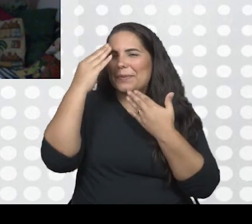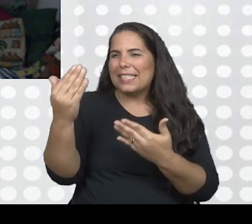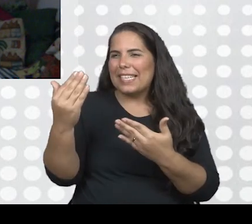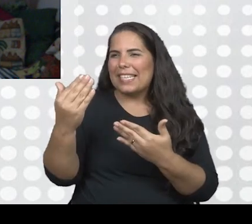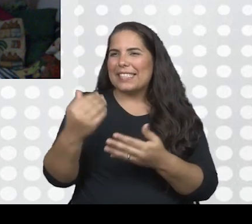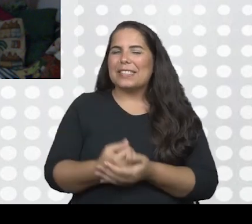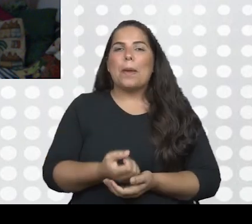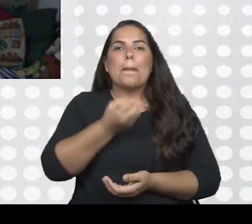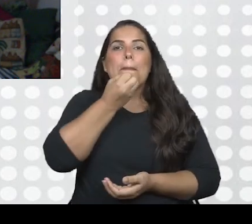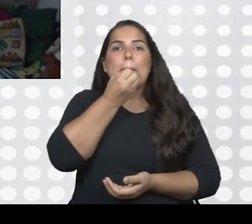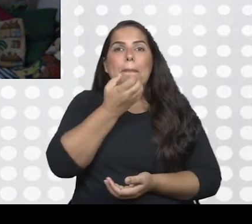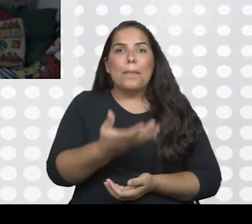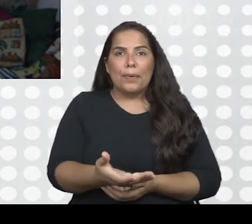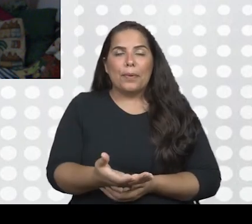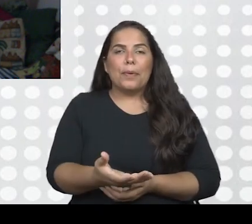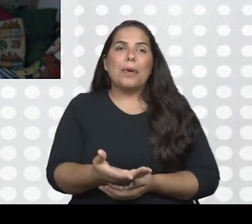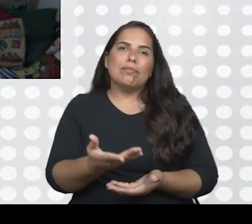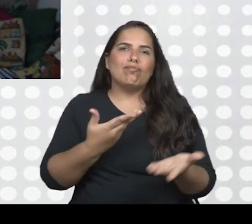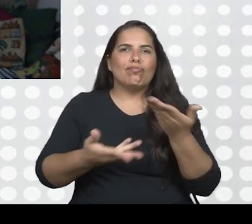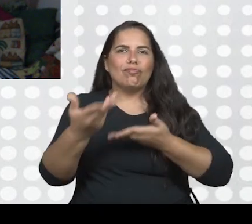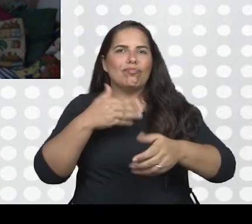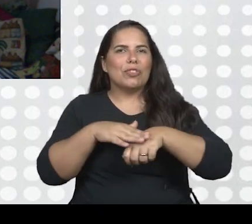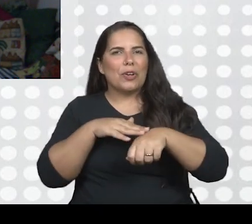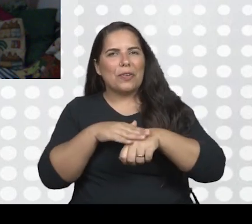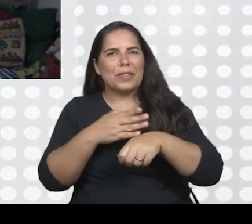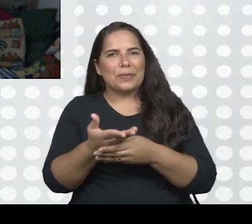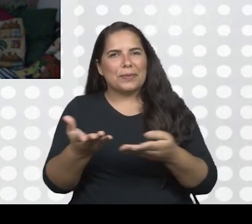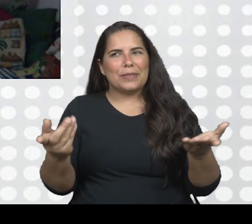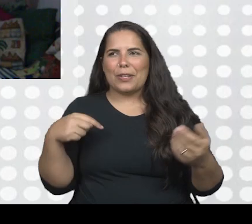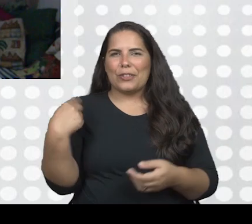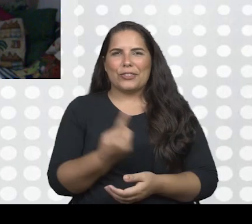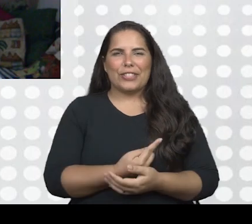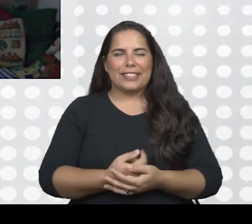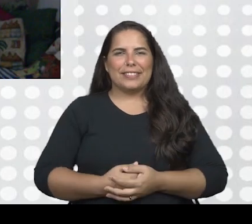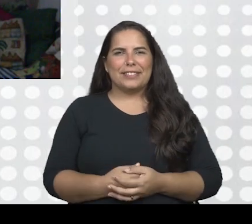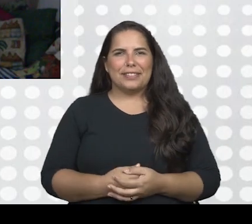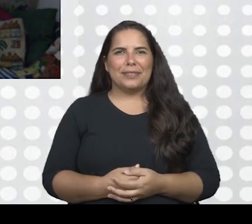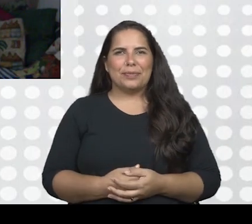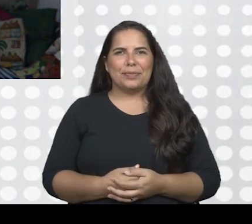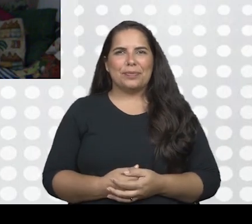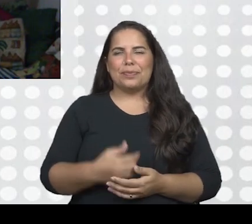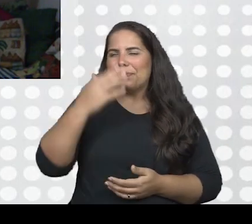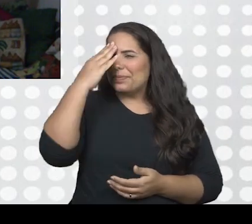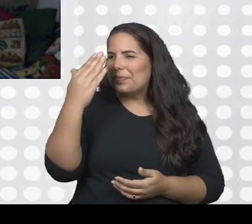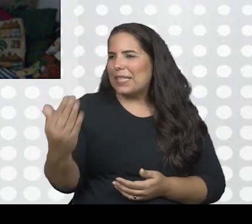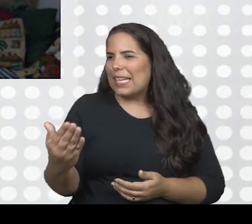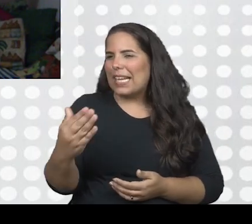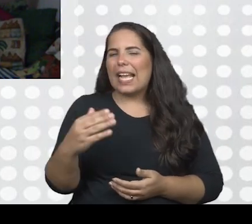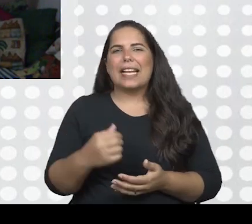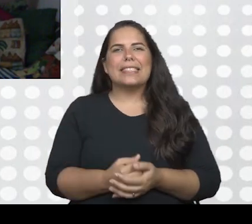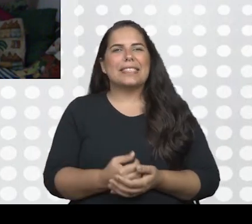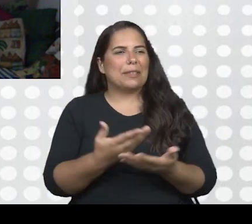obrigada e uma boa conversa, boa formação hoje para nós todos. Obrigada,